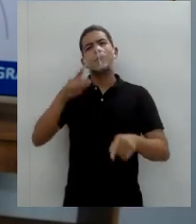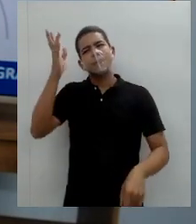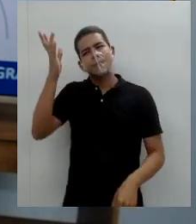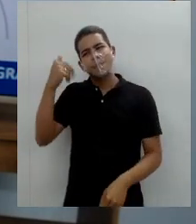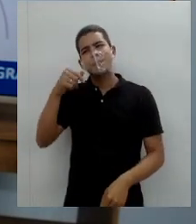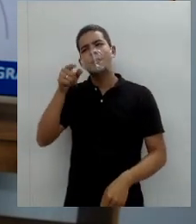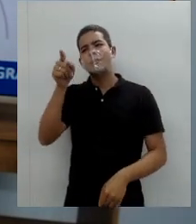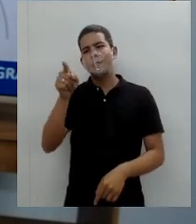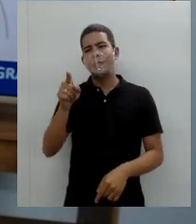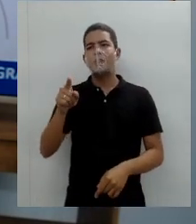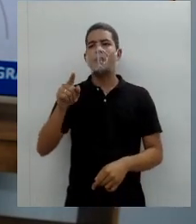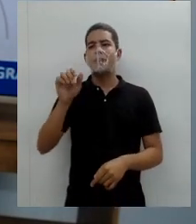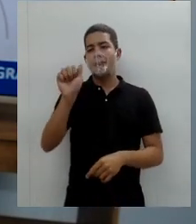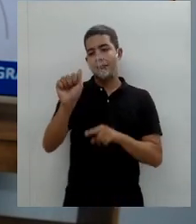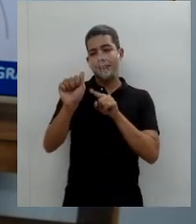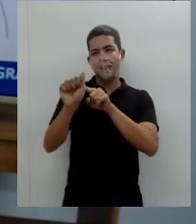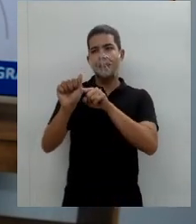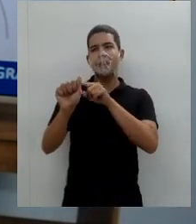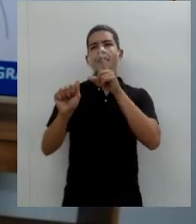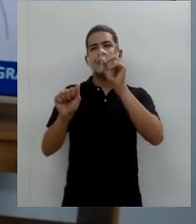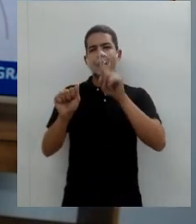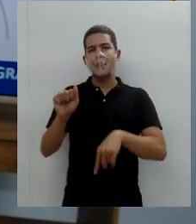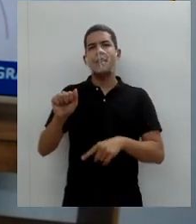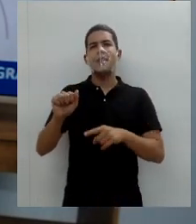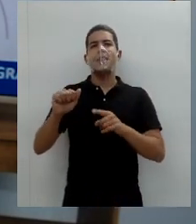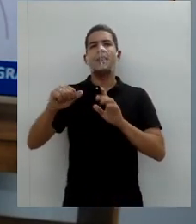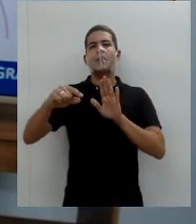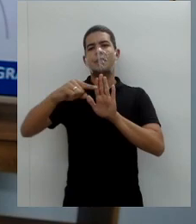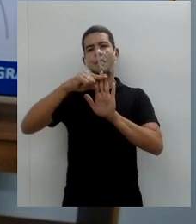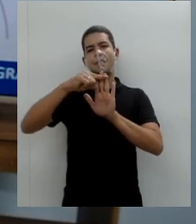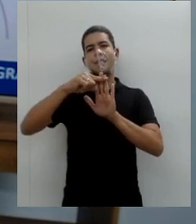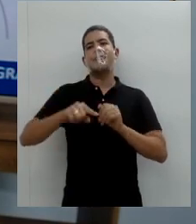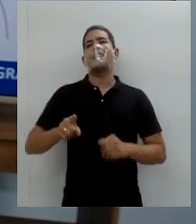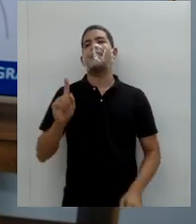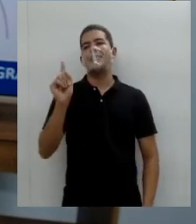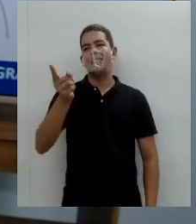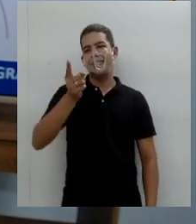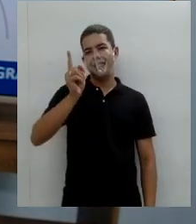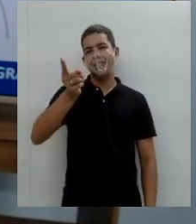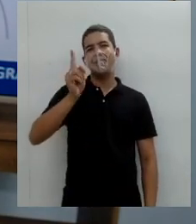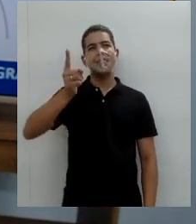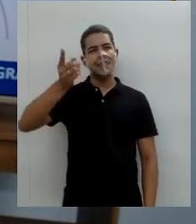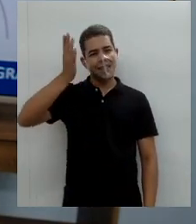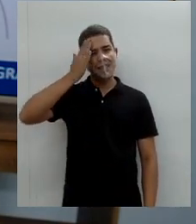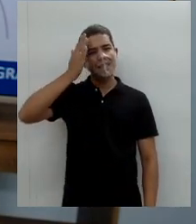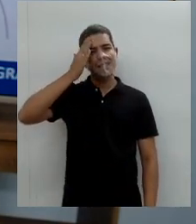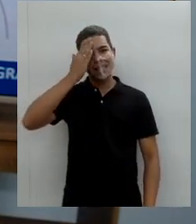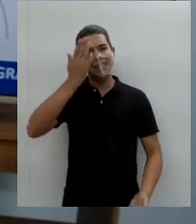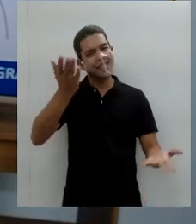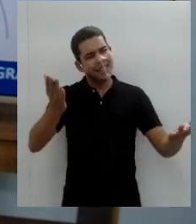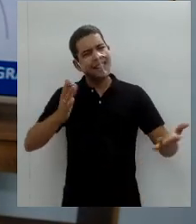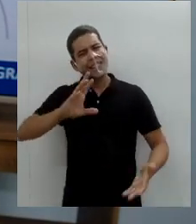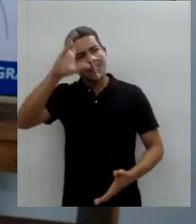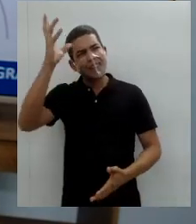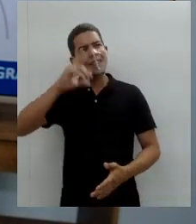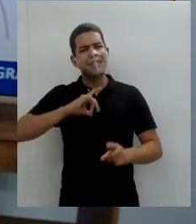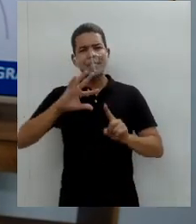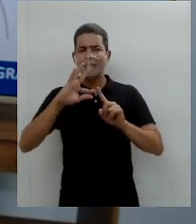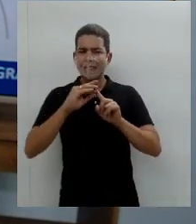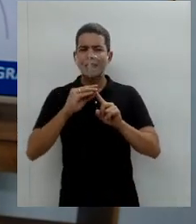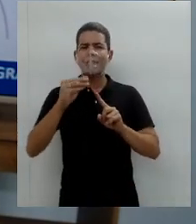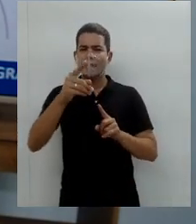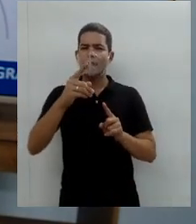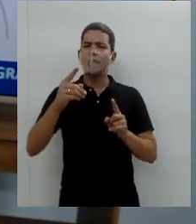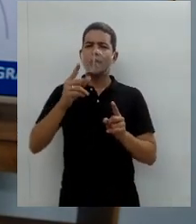saberia que o coeficiente A dela estaria negativo. É exatamente o que acontece nas aulas de física. Você